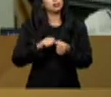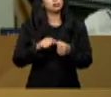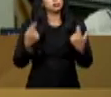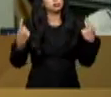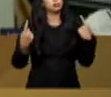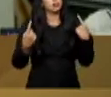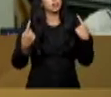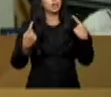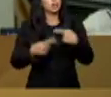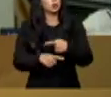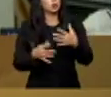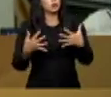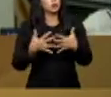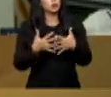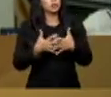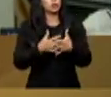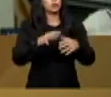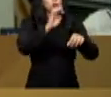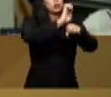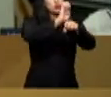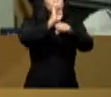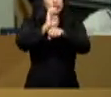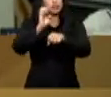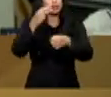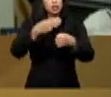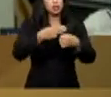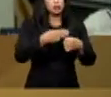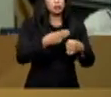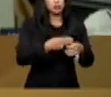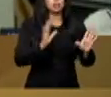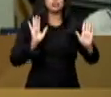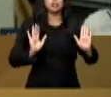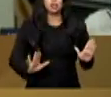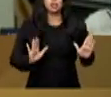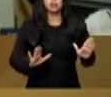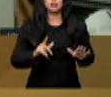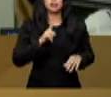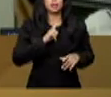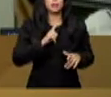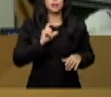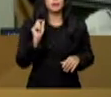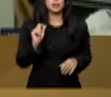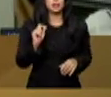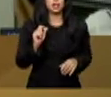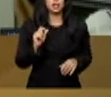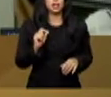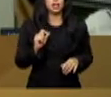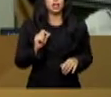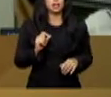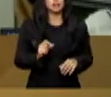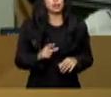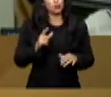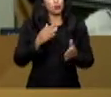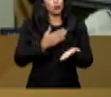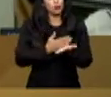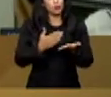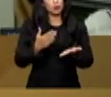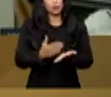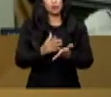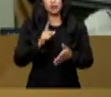na arrecadação entre os entes federados, em especial a partir da crescente informatização do comércio,